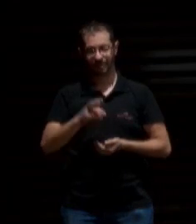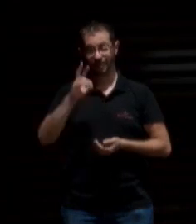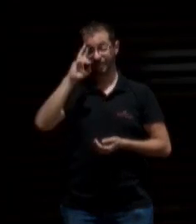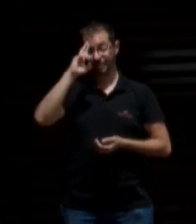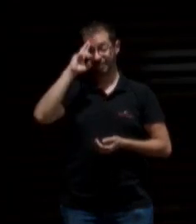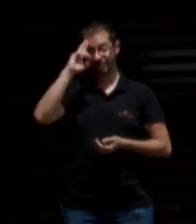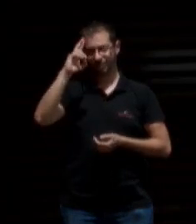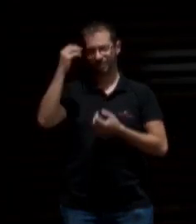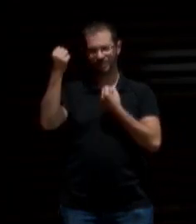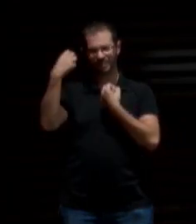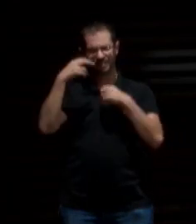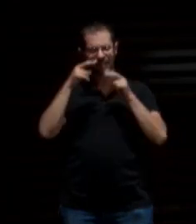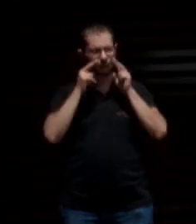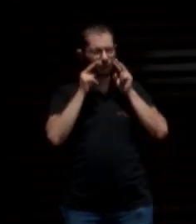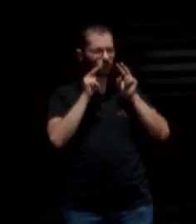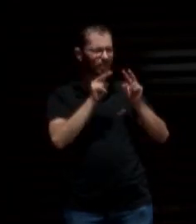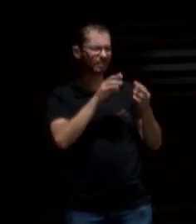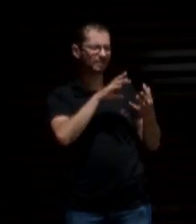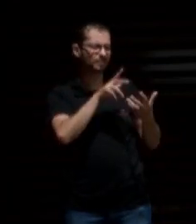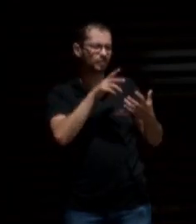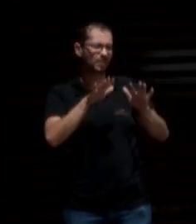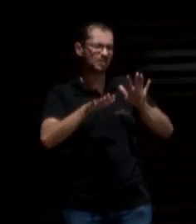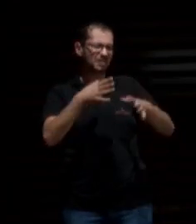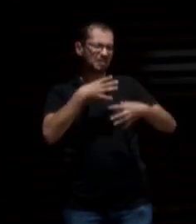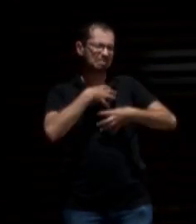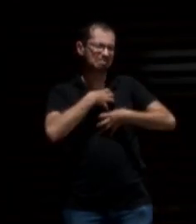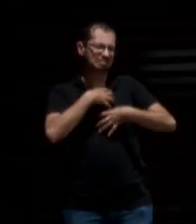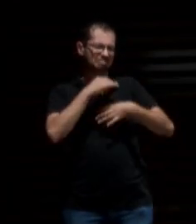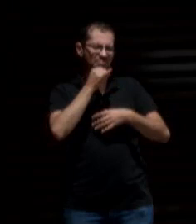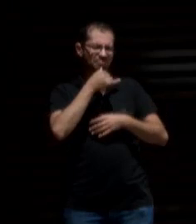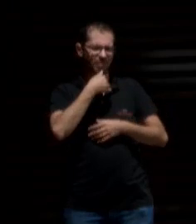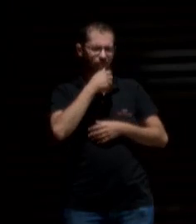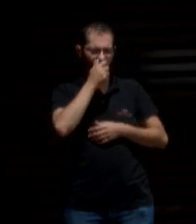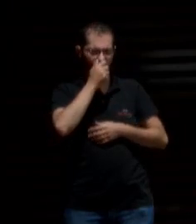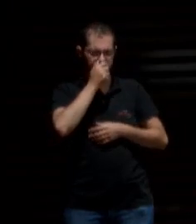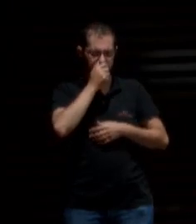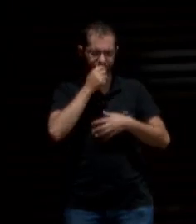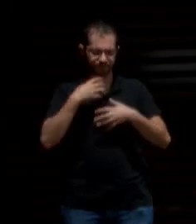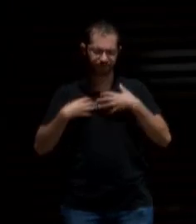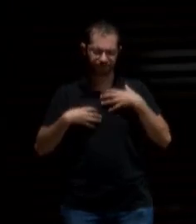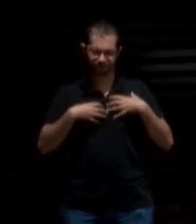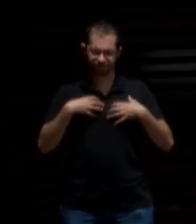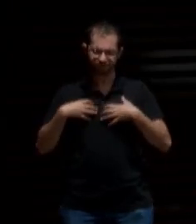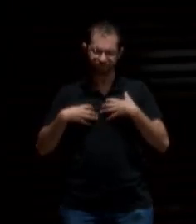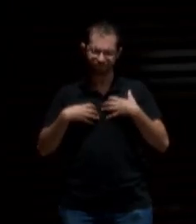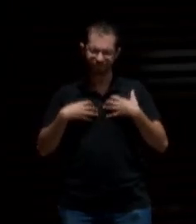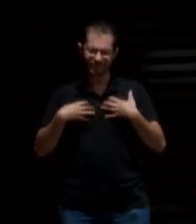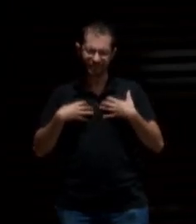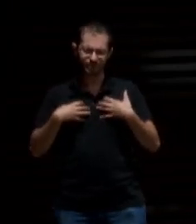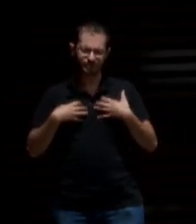esse mundo, muitas vezes nos desanimamos, ficamos angustiados e